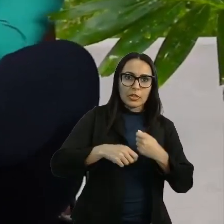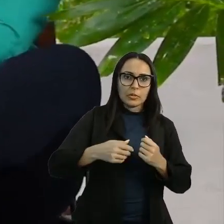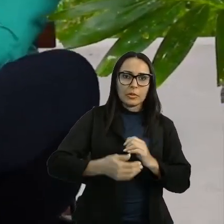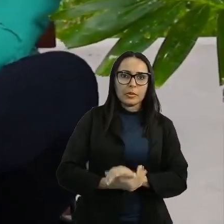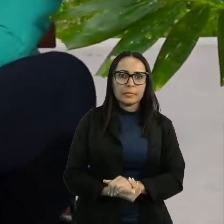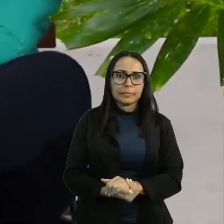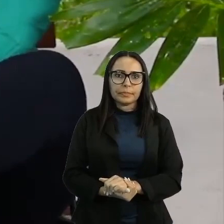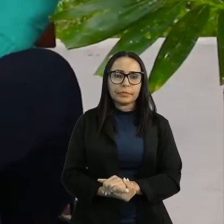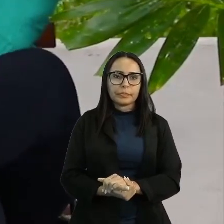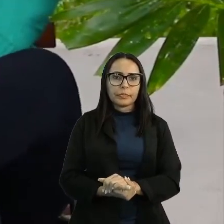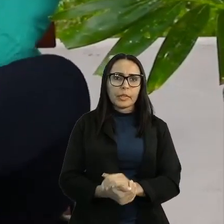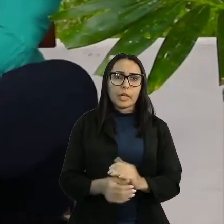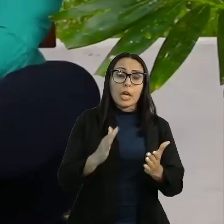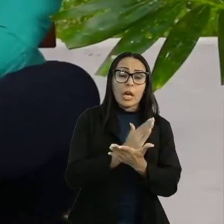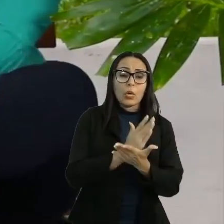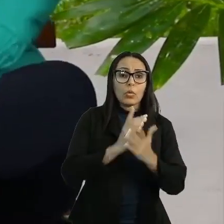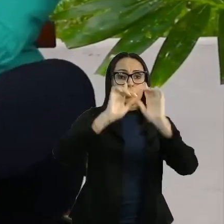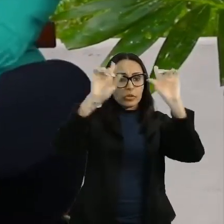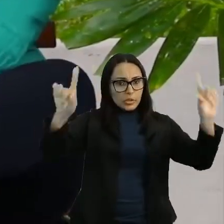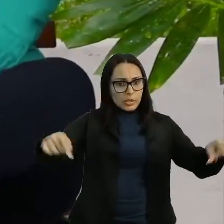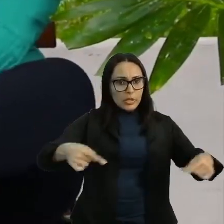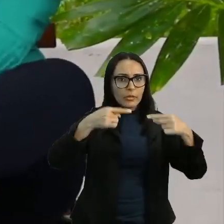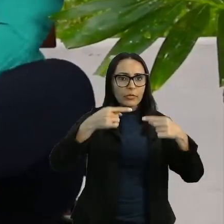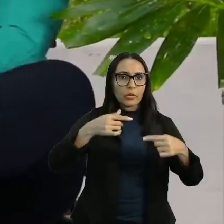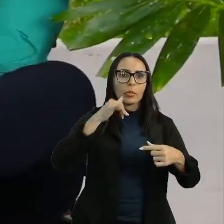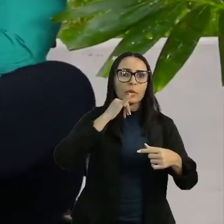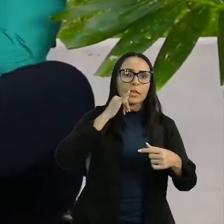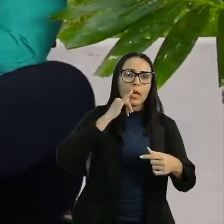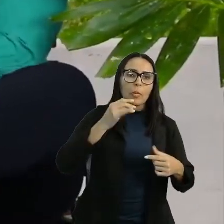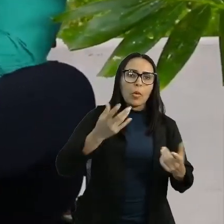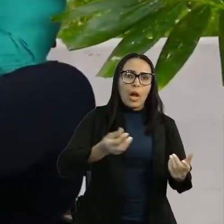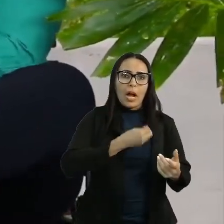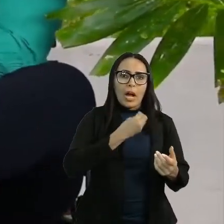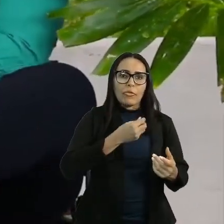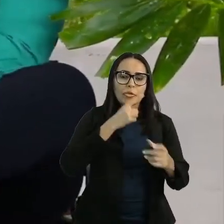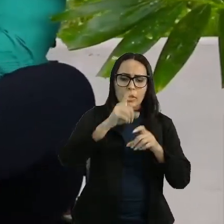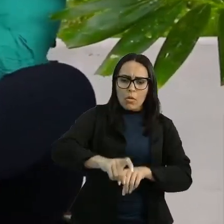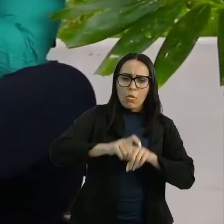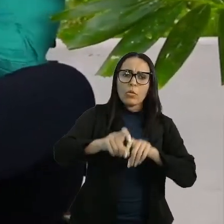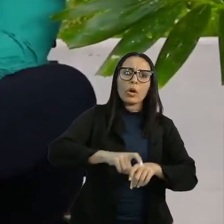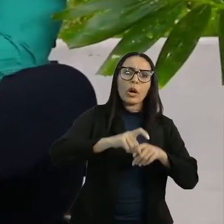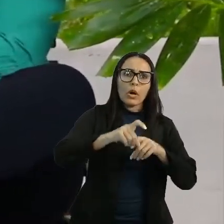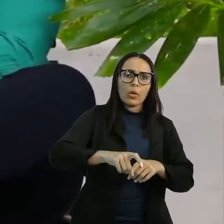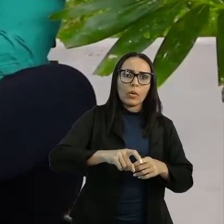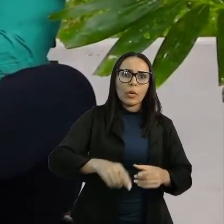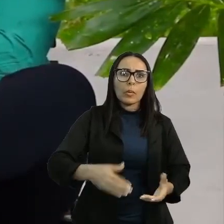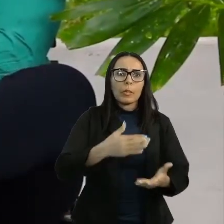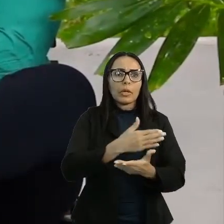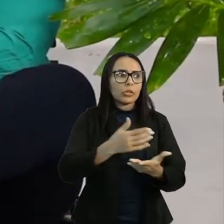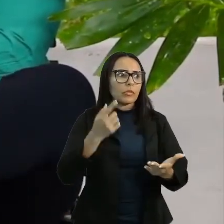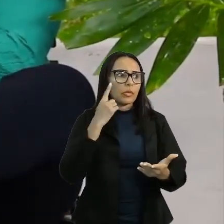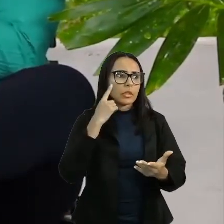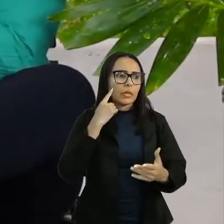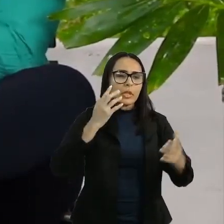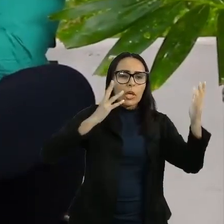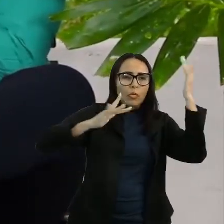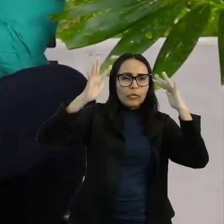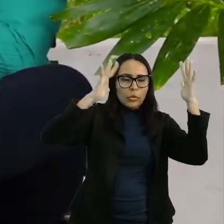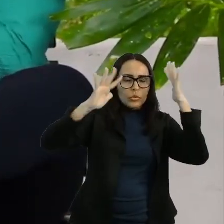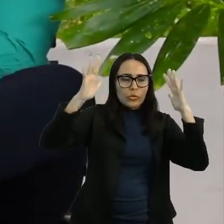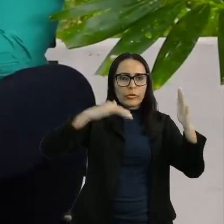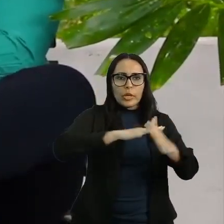parte dos integrantes do movimento Hare Krishna estão nessa classe de vida, né, que tem seu trabalho, que moram fora. Grande